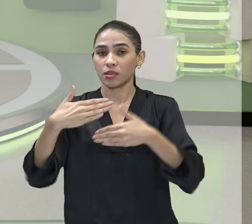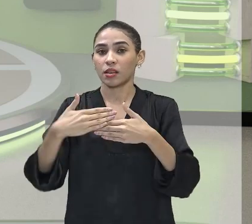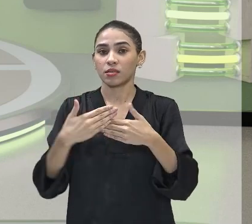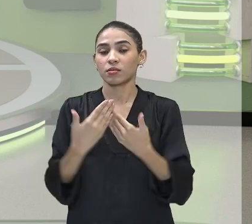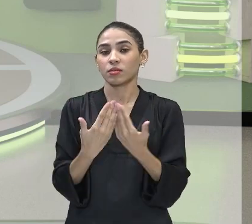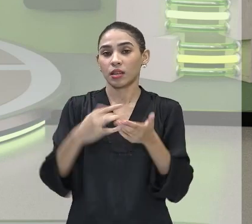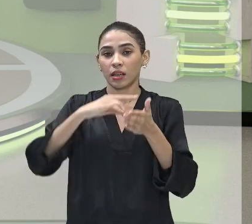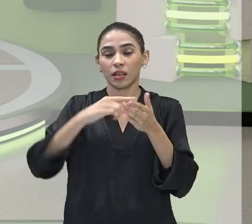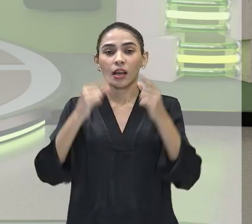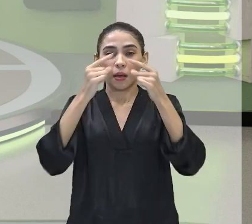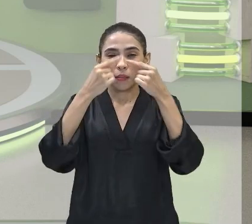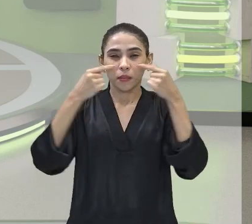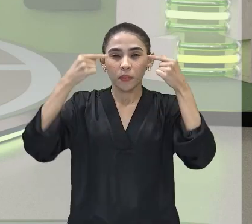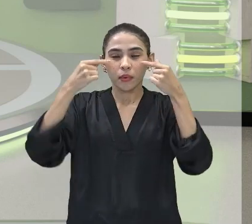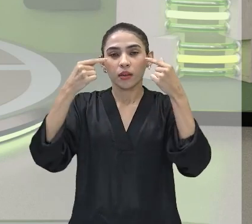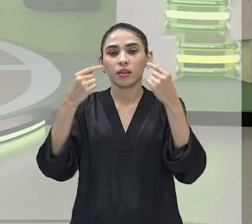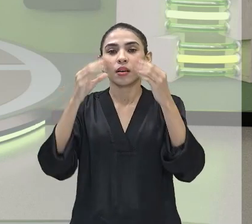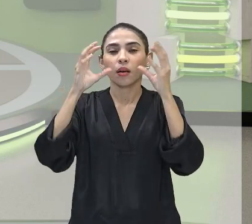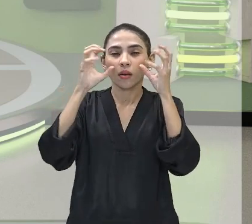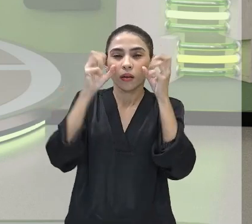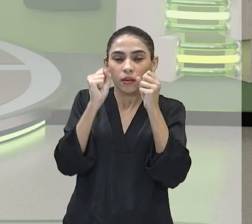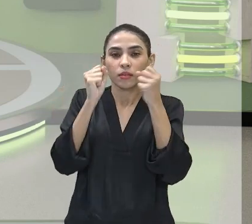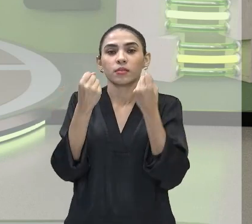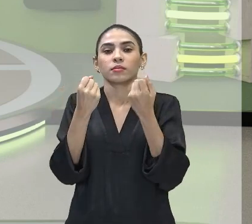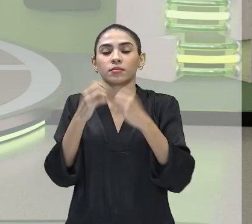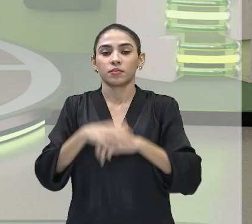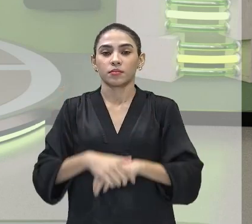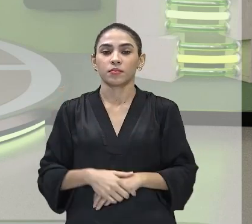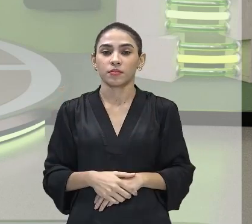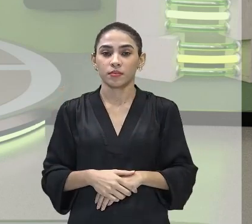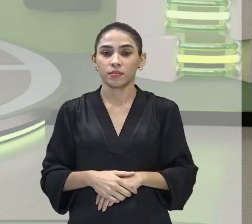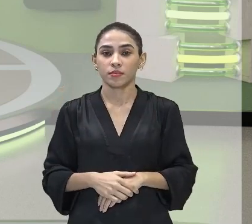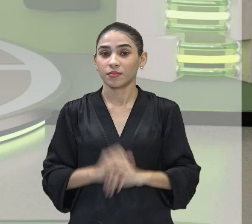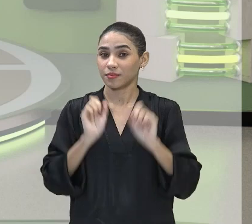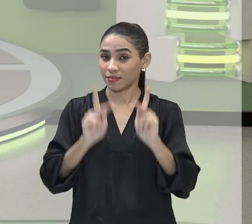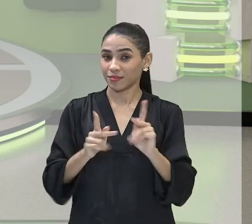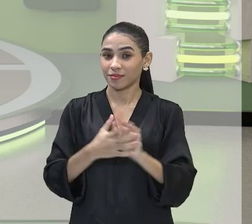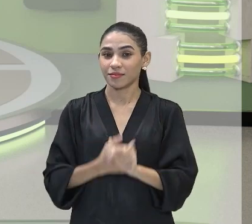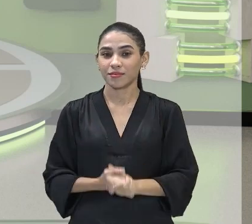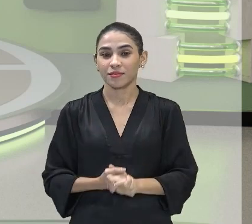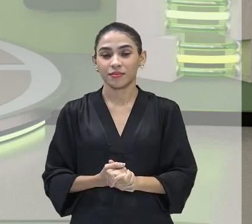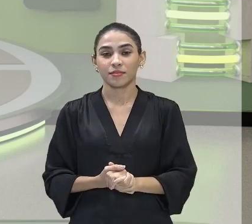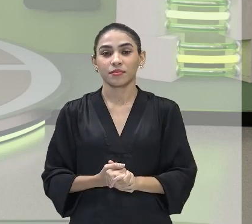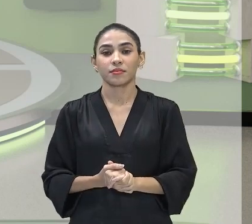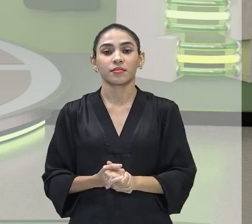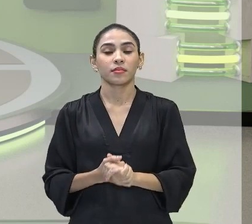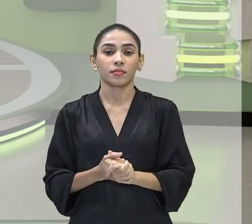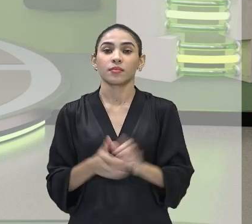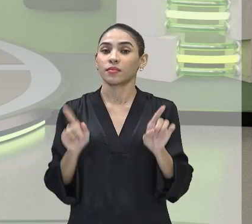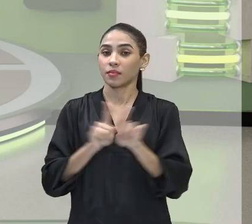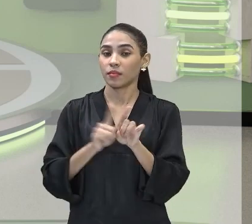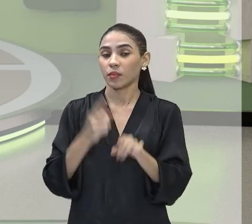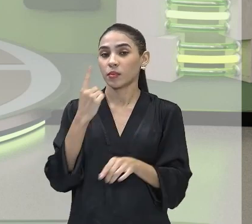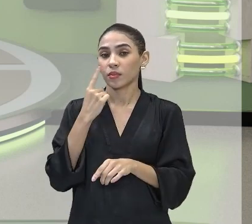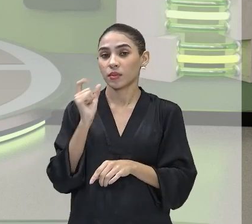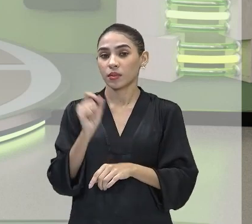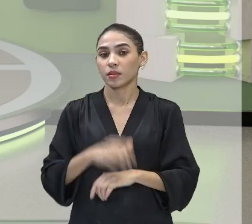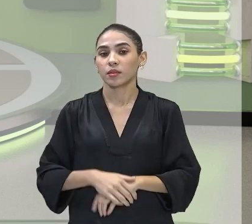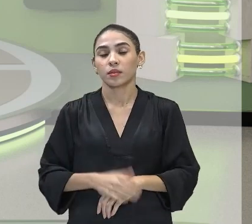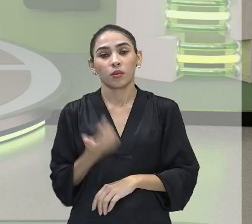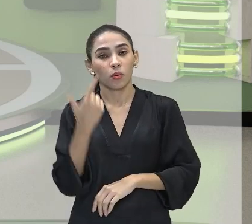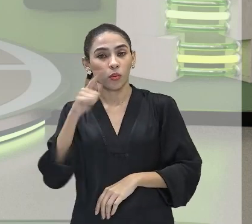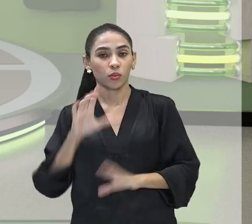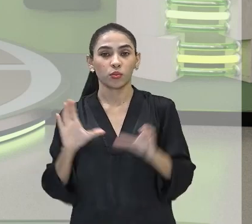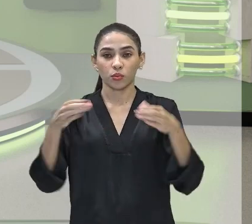eliminar algumas rugas que estão presentes na face por exemplo tá bom E aí vamos observar também né um outro